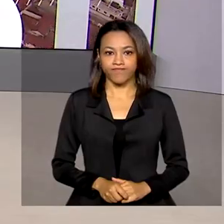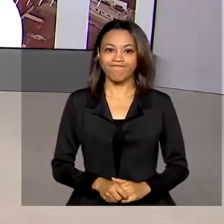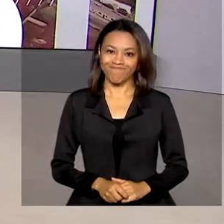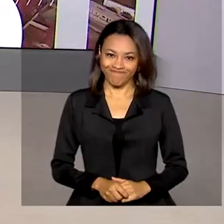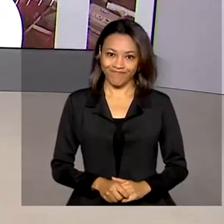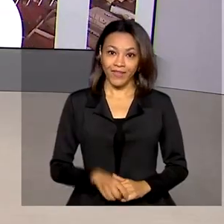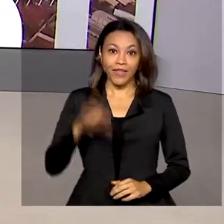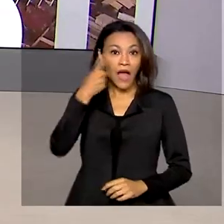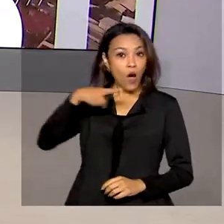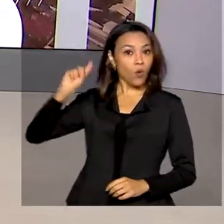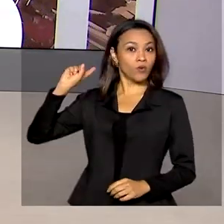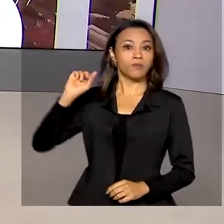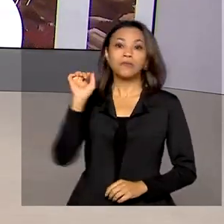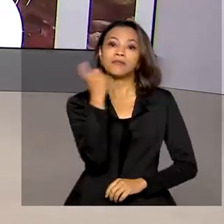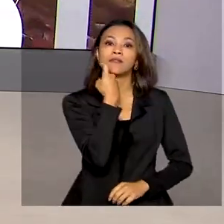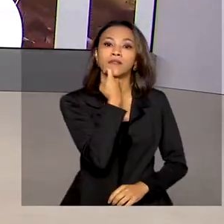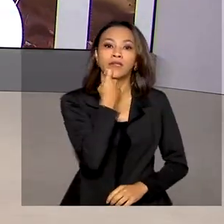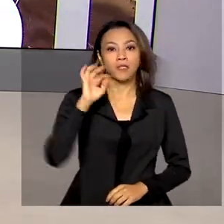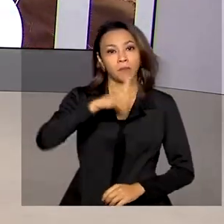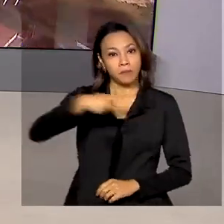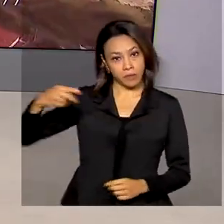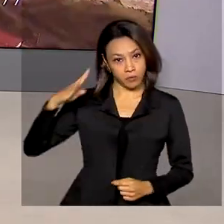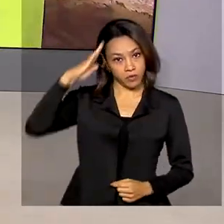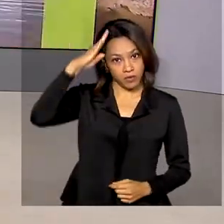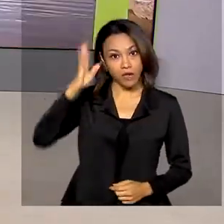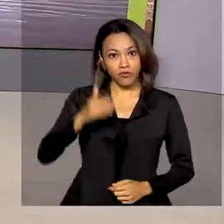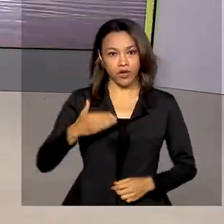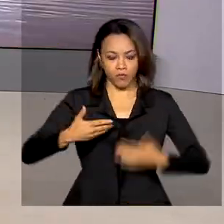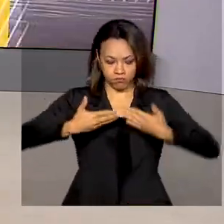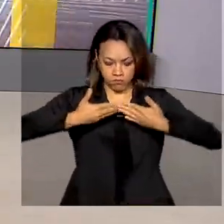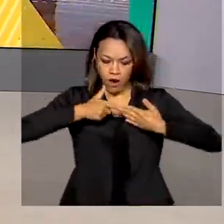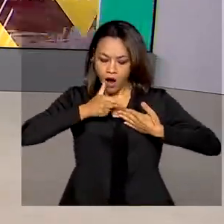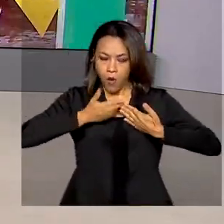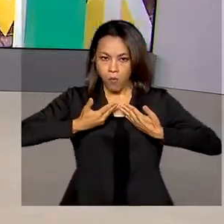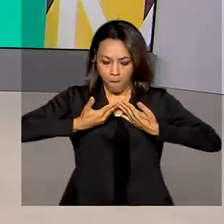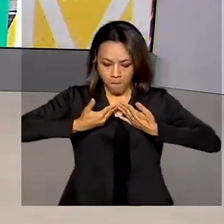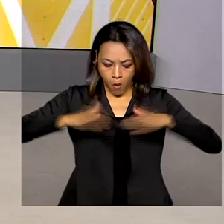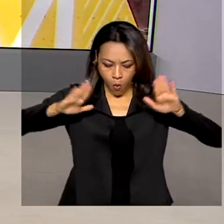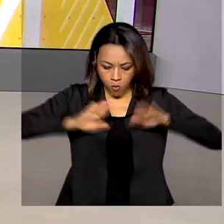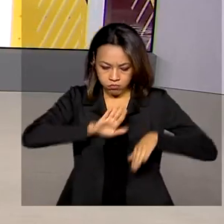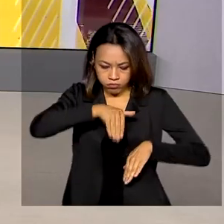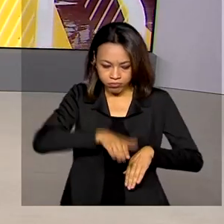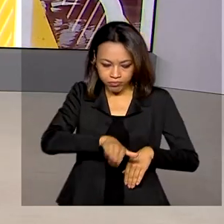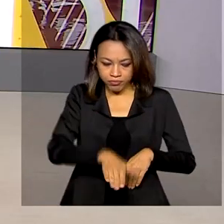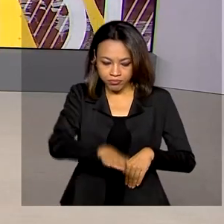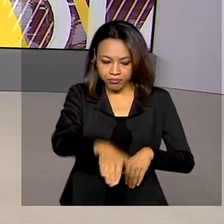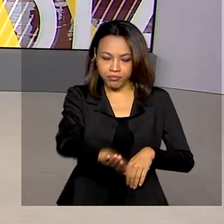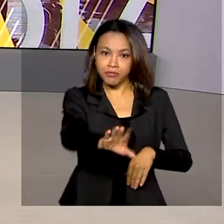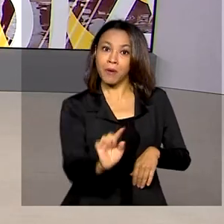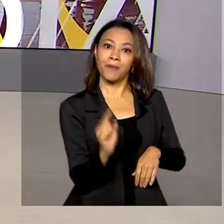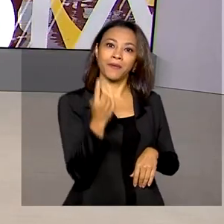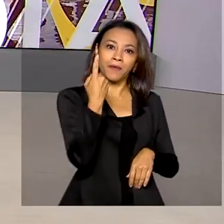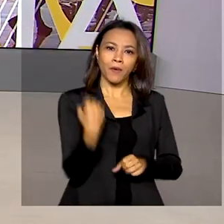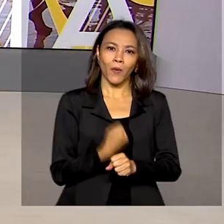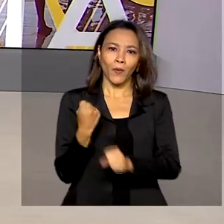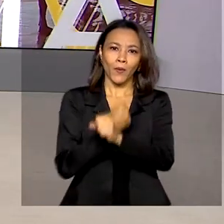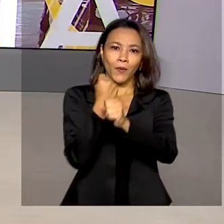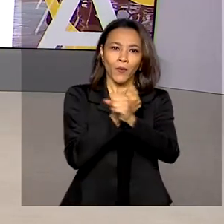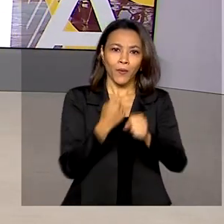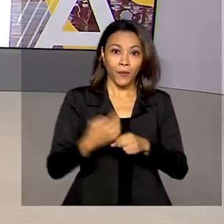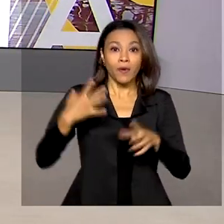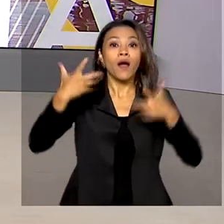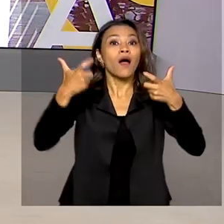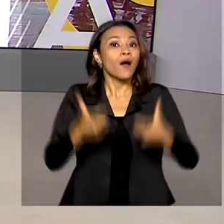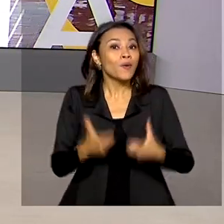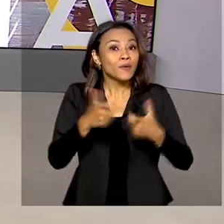a e na última sexta-feira o presidente bolsonaro acionou as comportas do primeiro trecho da obra do reservatório de Barro